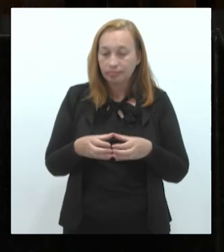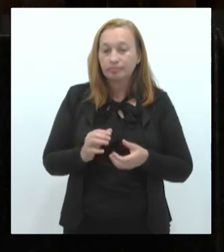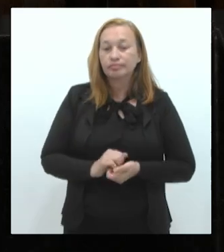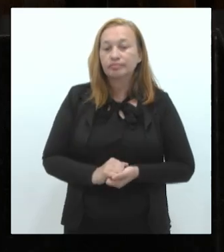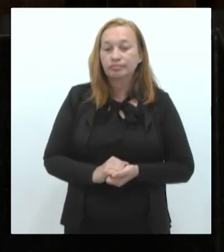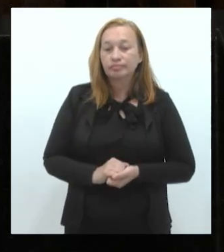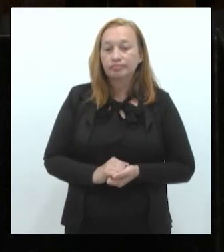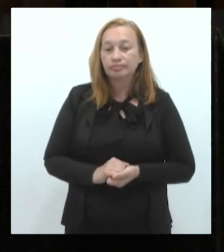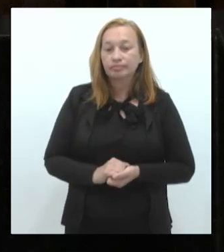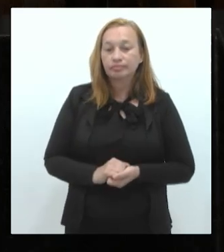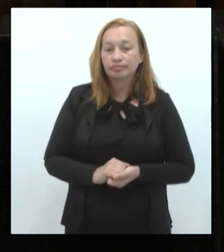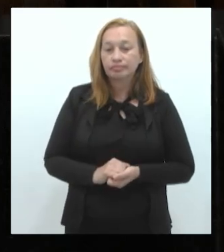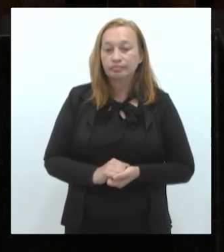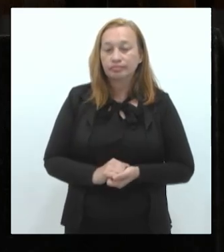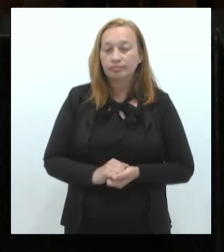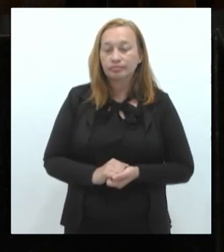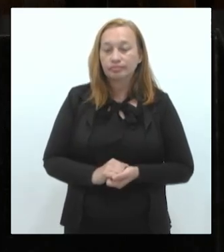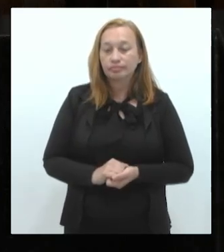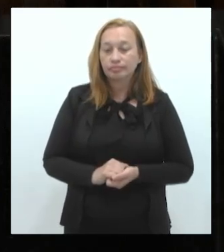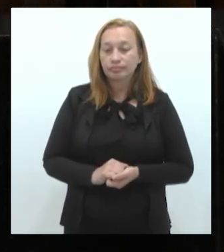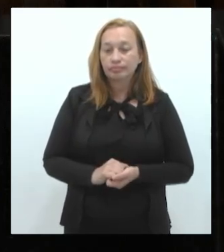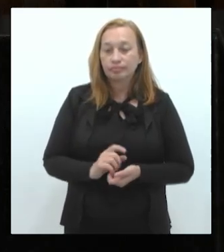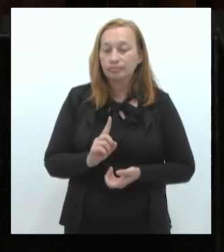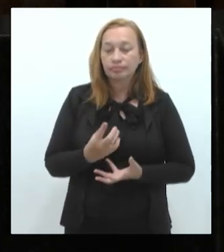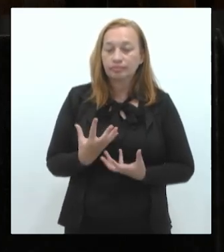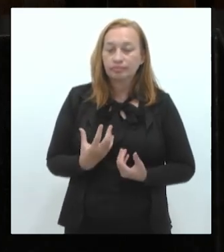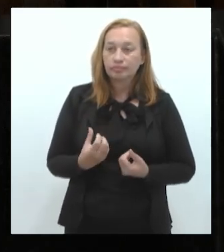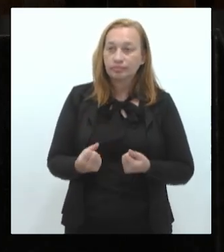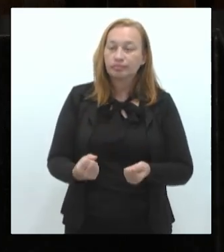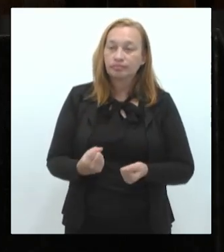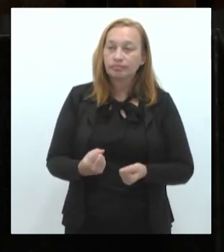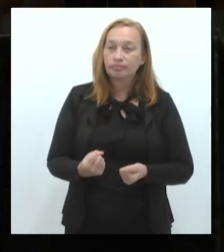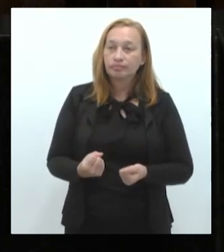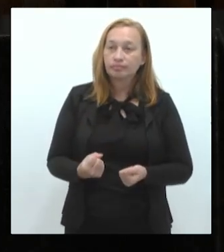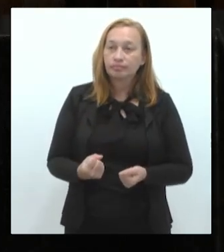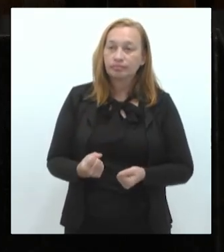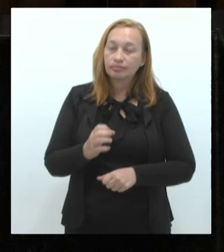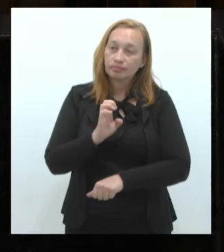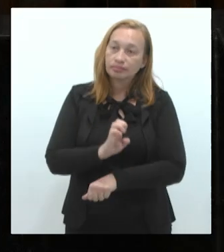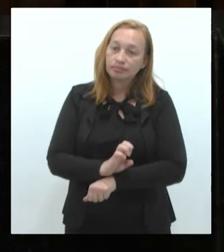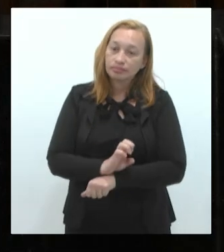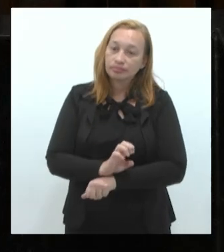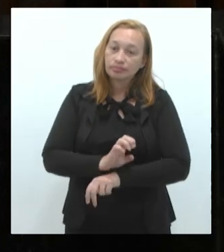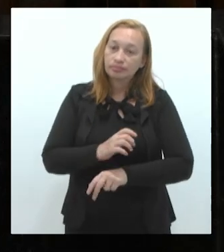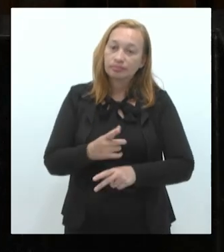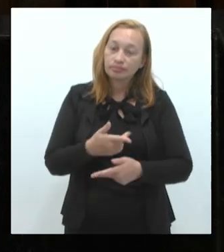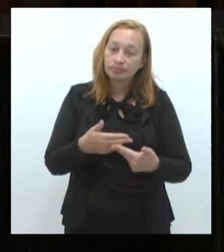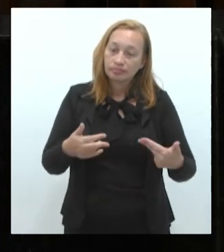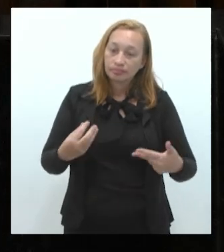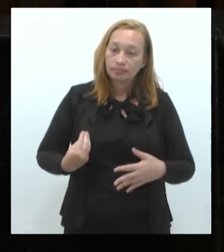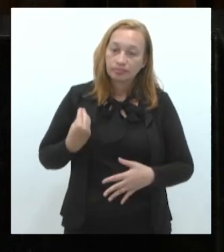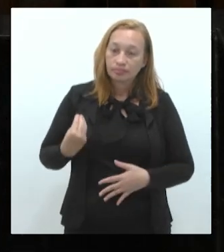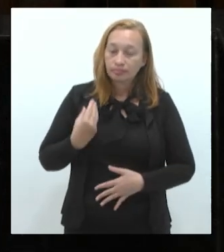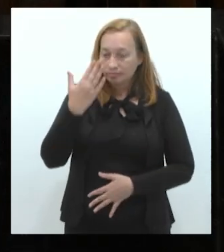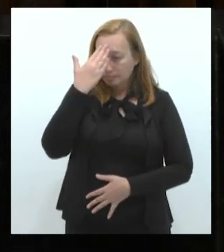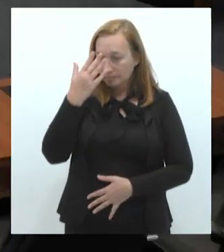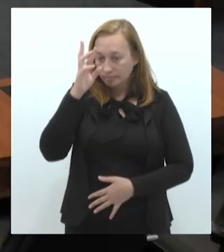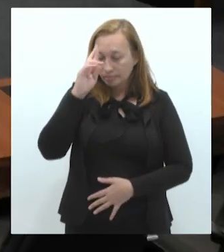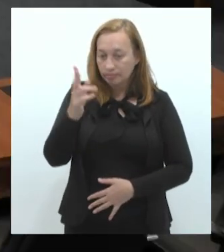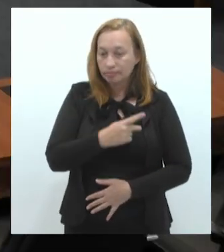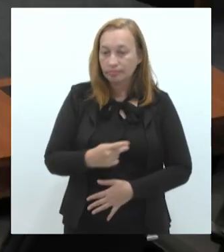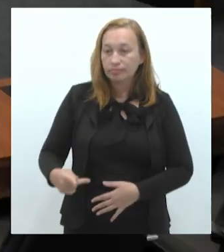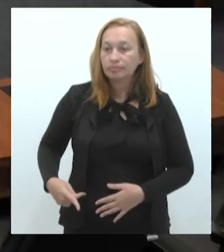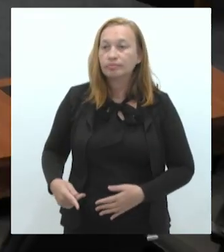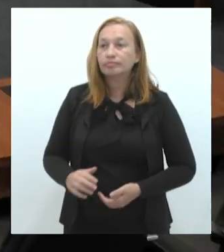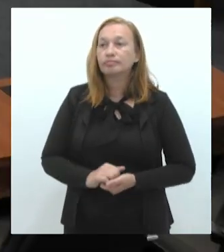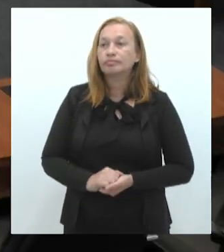coletivo, né, e não aceitarmos mais esse estado de coisa que vivemos. Muito obrigado, senhora presidente.